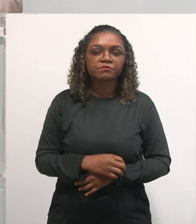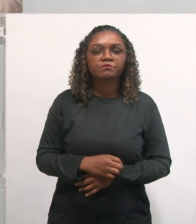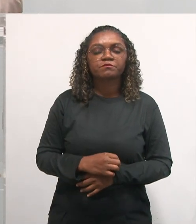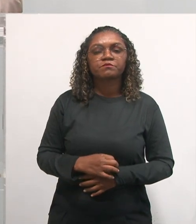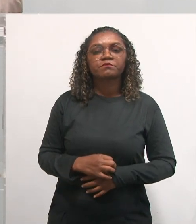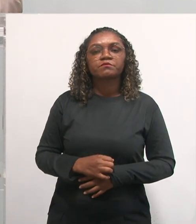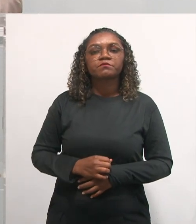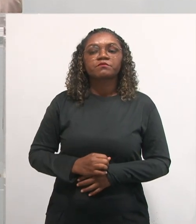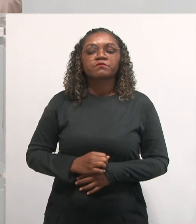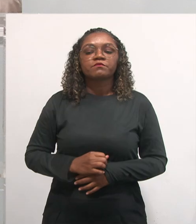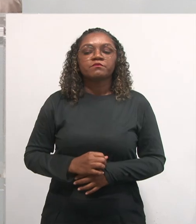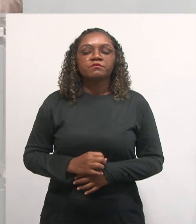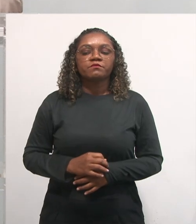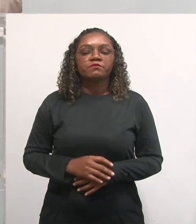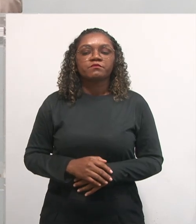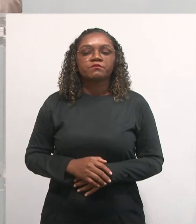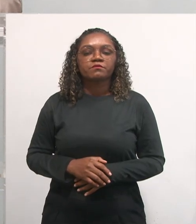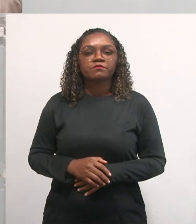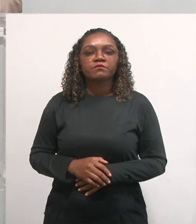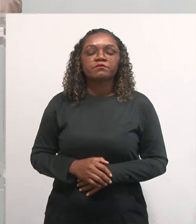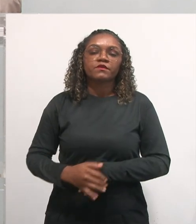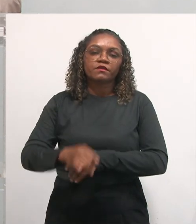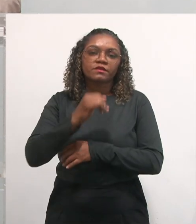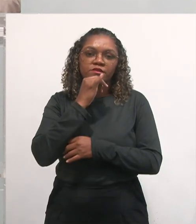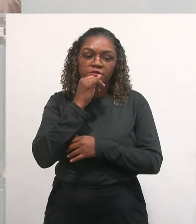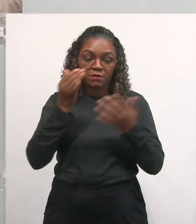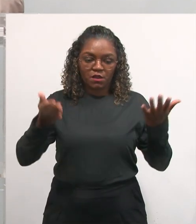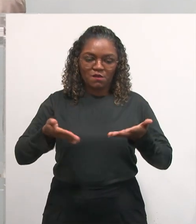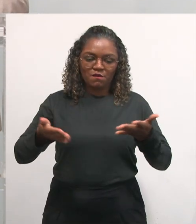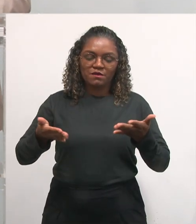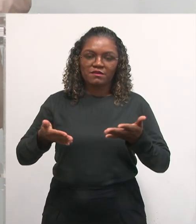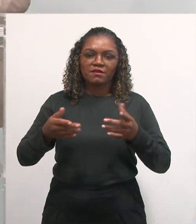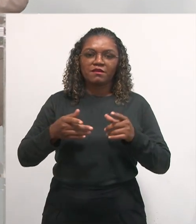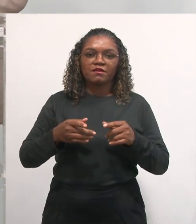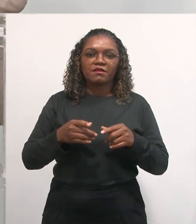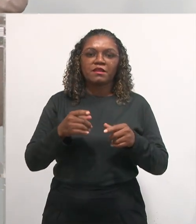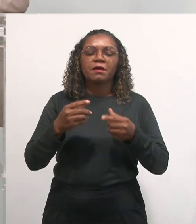agora por exemplo, pesquisa eleitoral, você vai fazer um